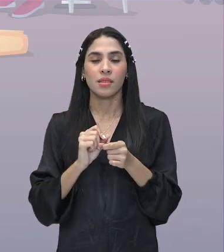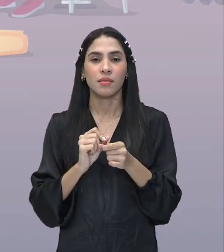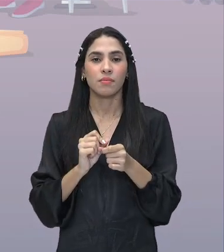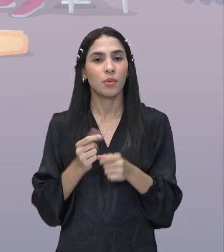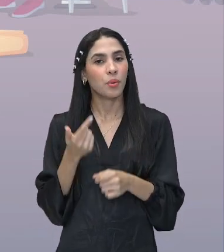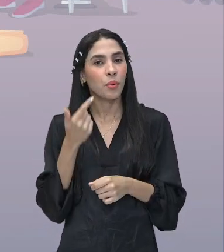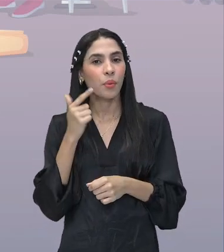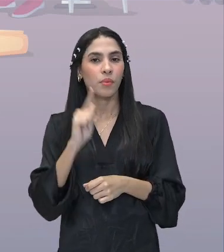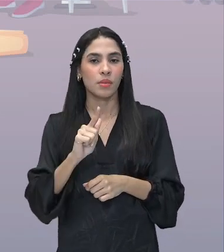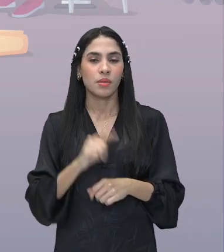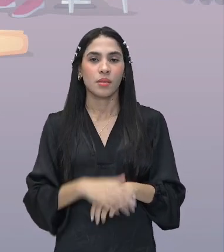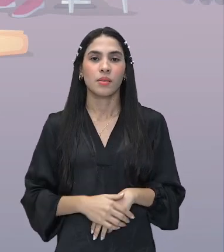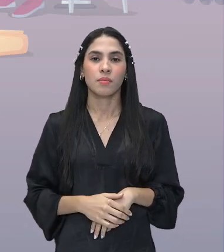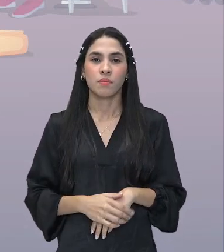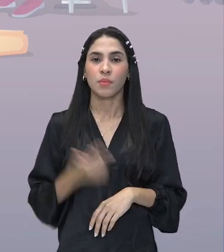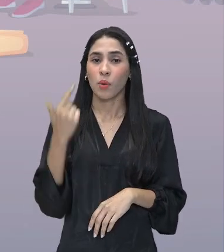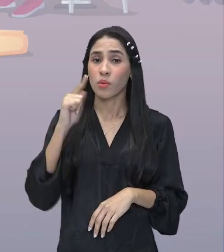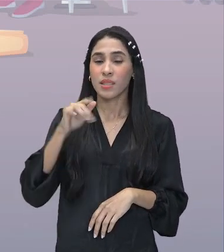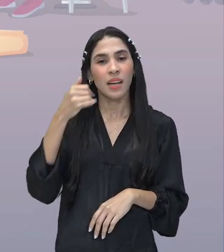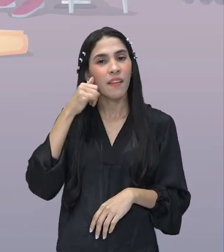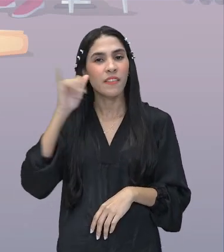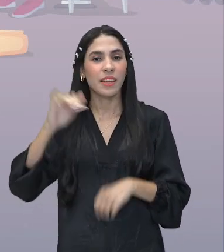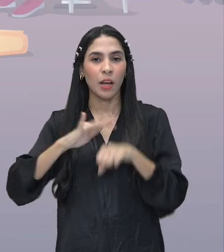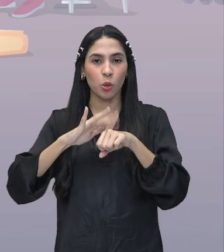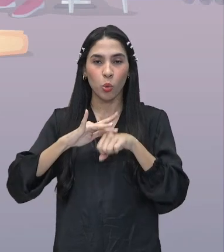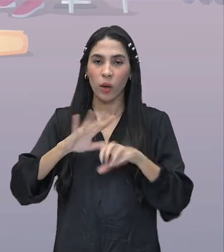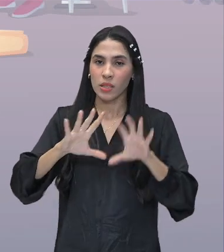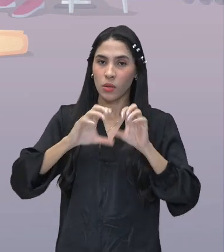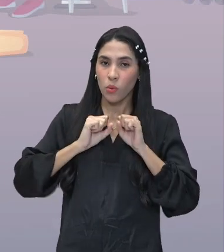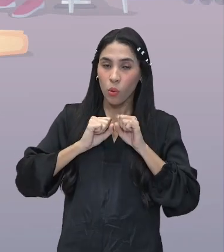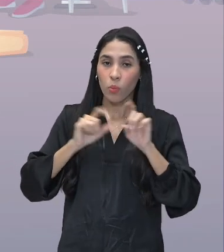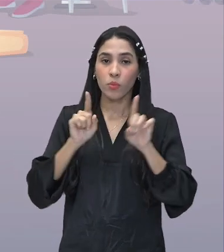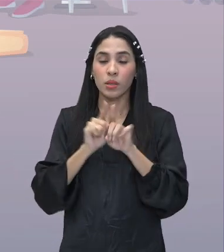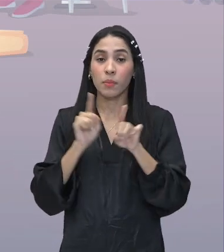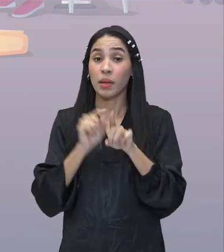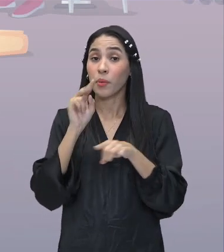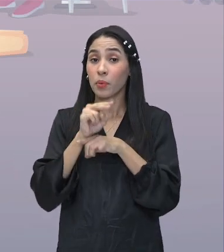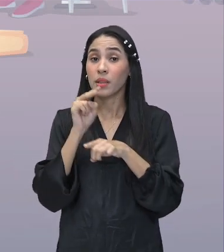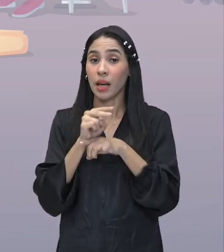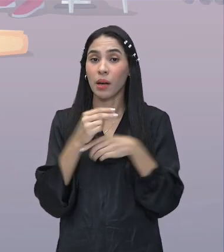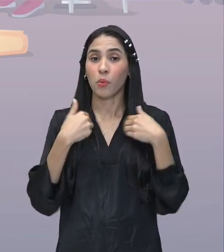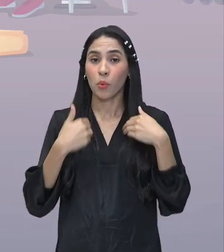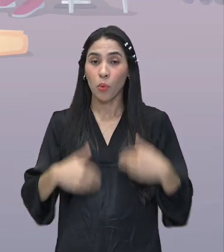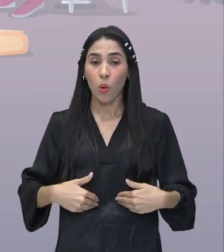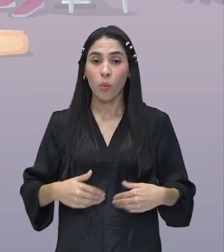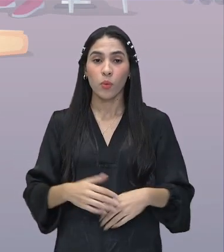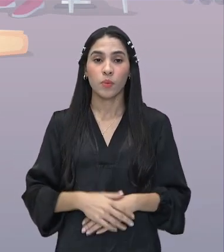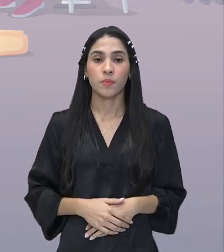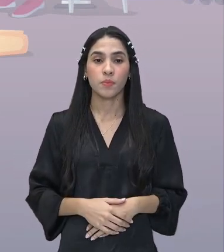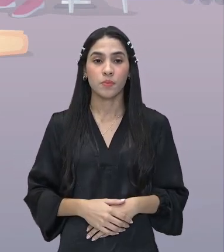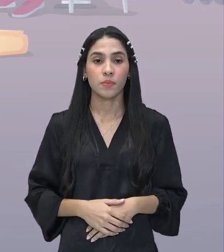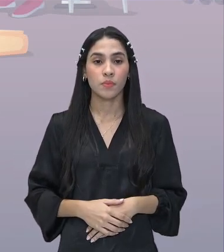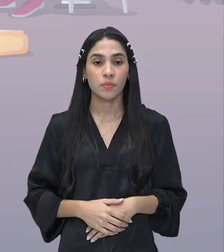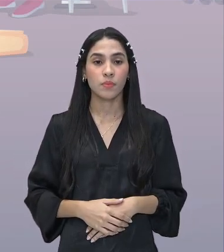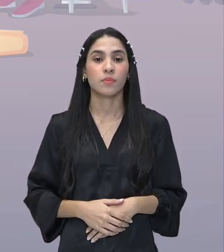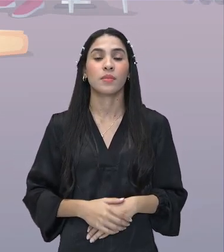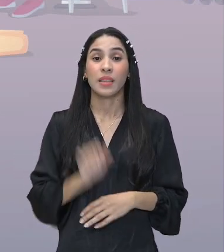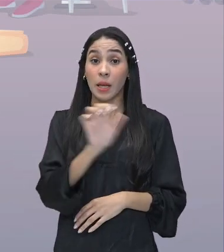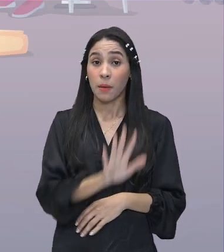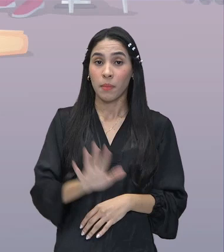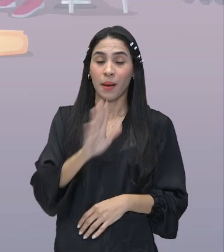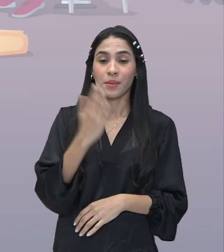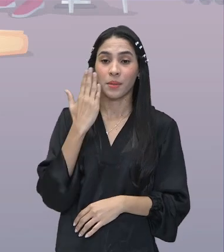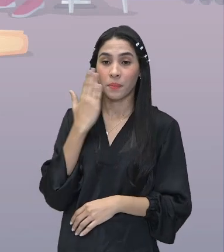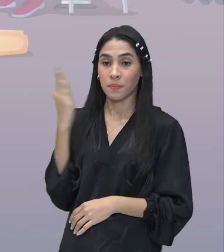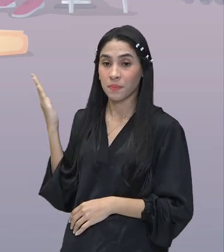que eu combata essas doenças, para que eu previna essas doenças? Eu estou falando aqui, através dessas imagens aqui